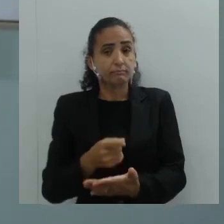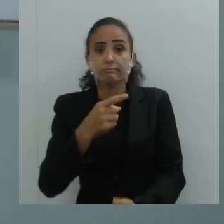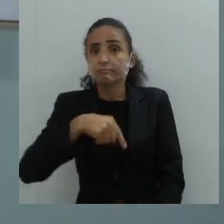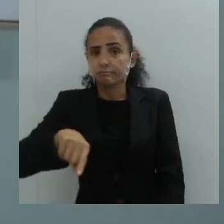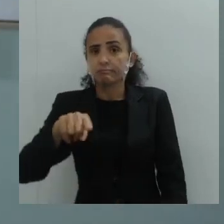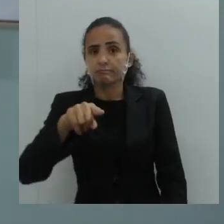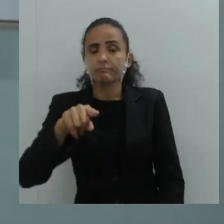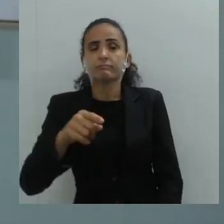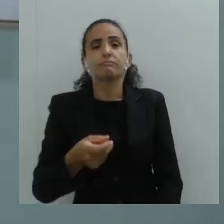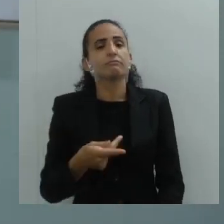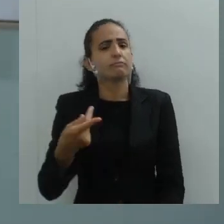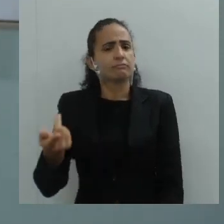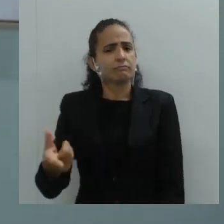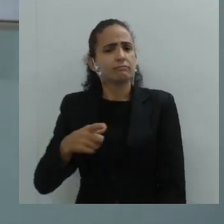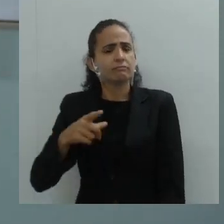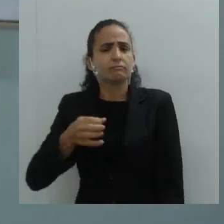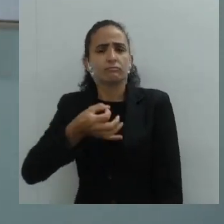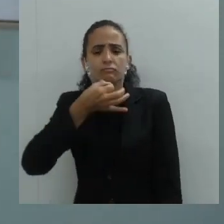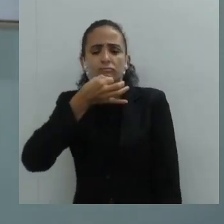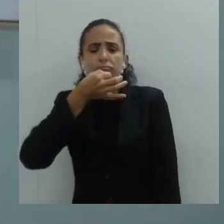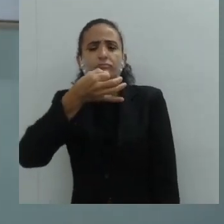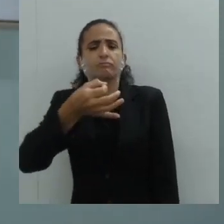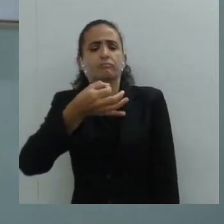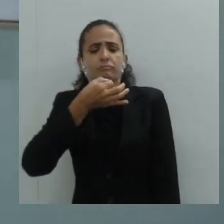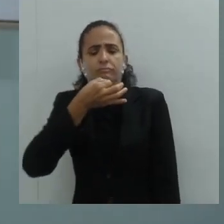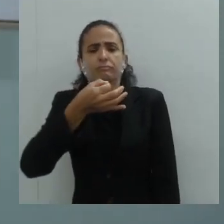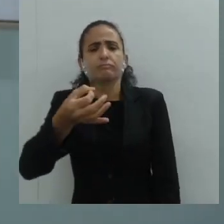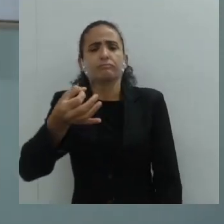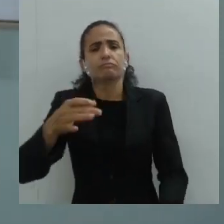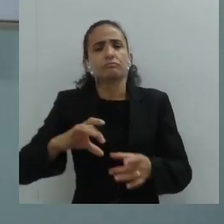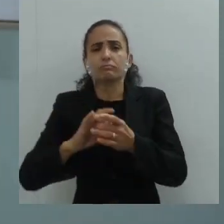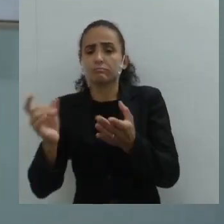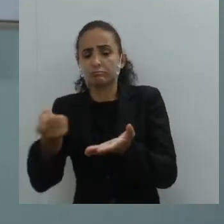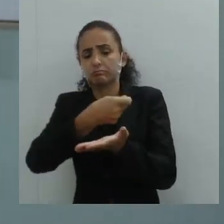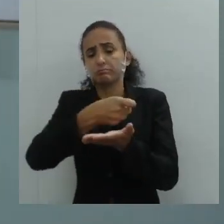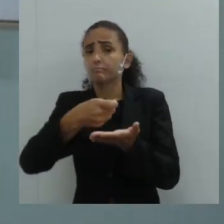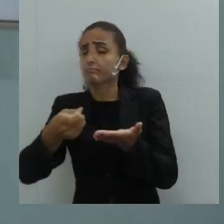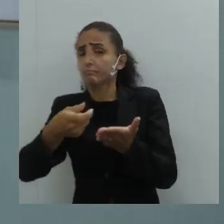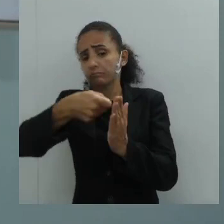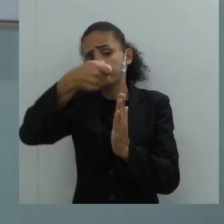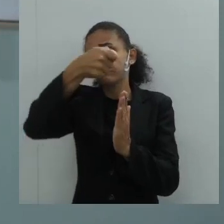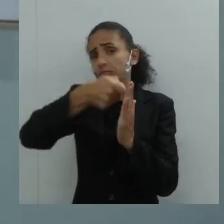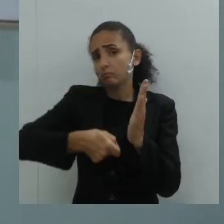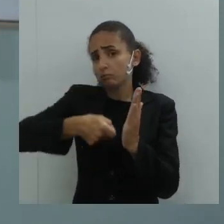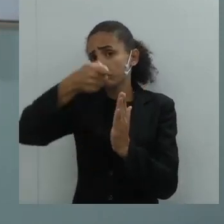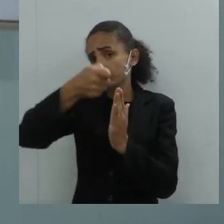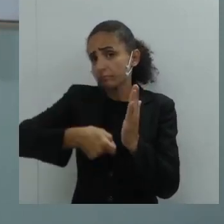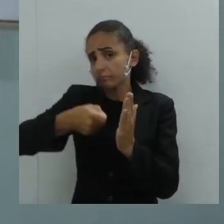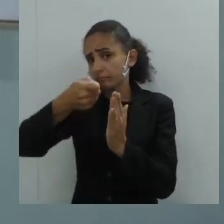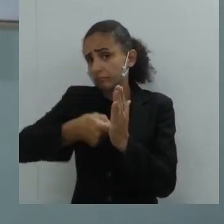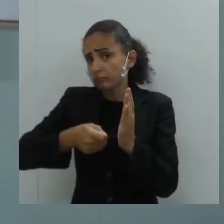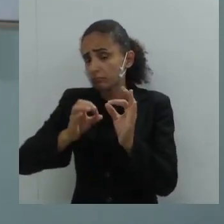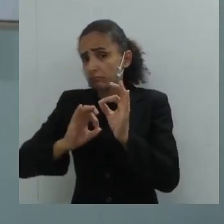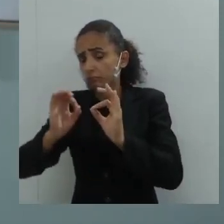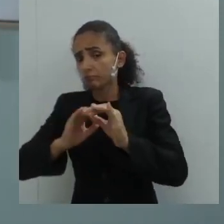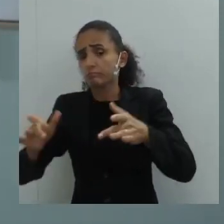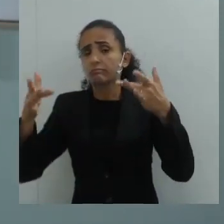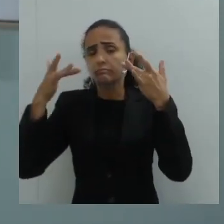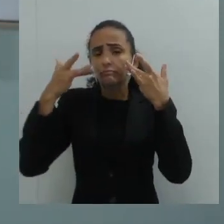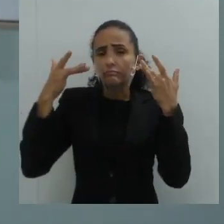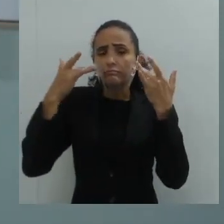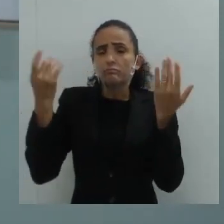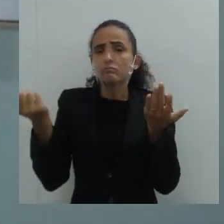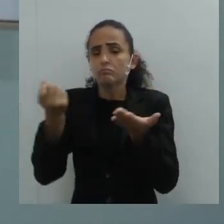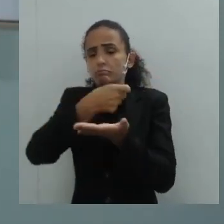você opinar, trabalhar o seu gênero, os gêneros textuais, uma dissertação, uma crônica, uma